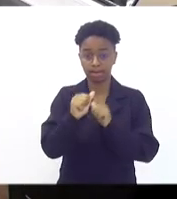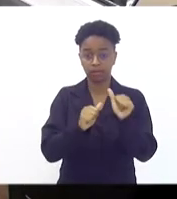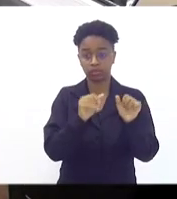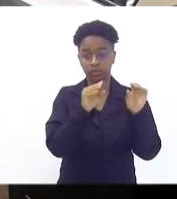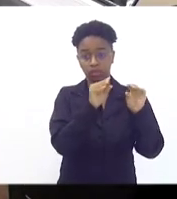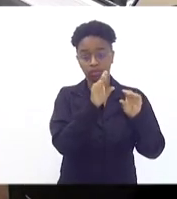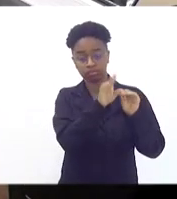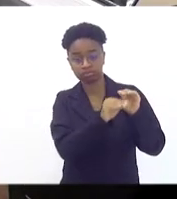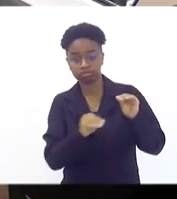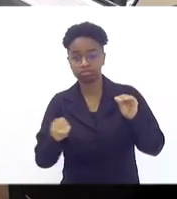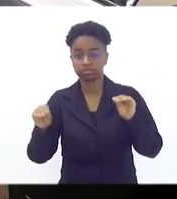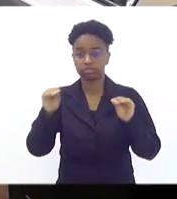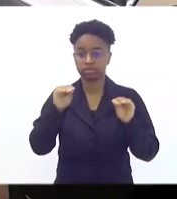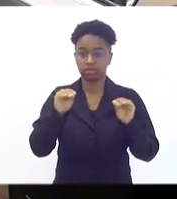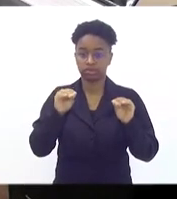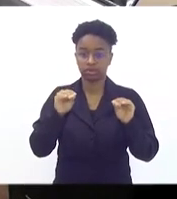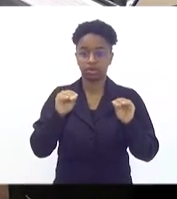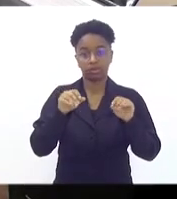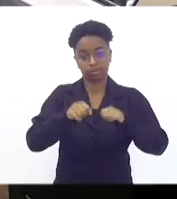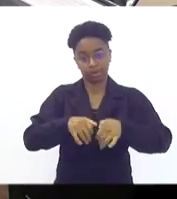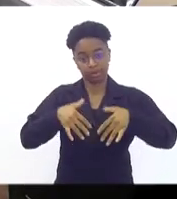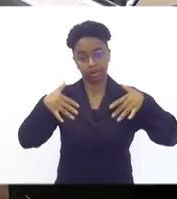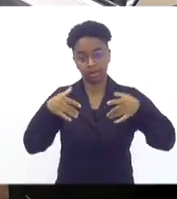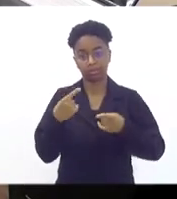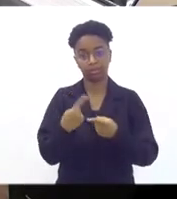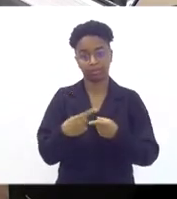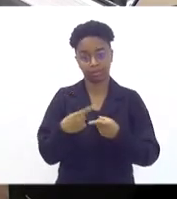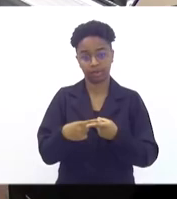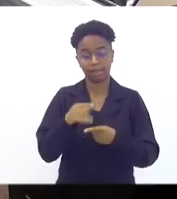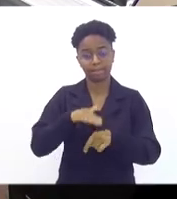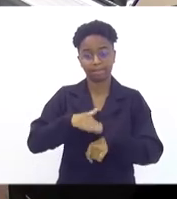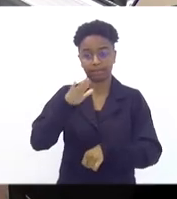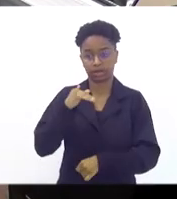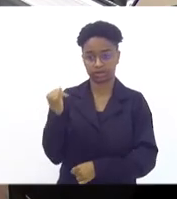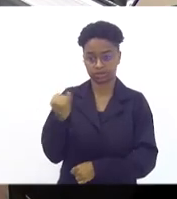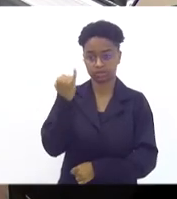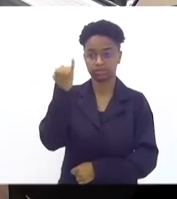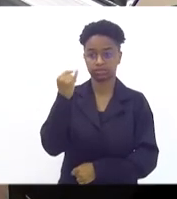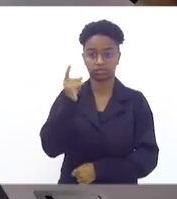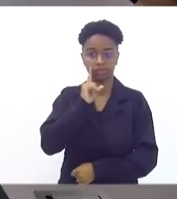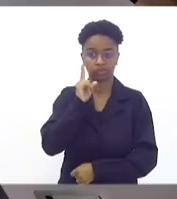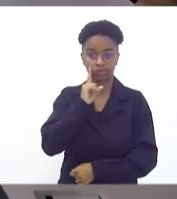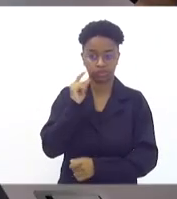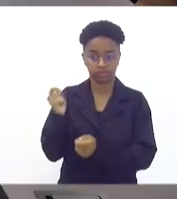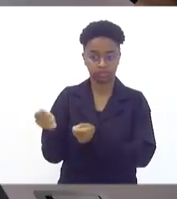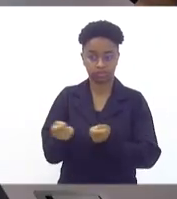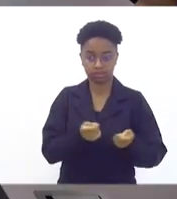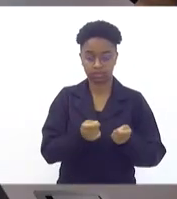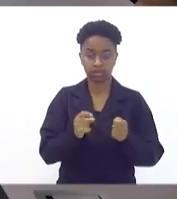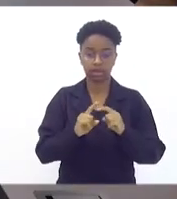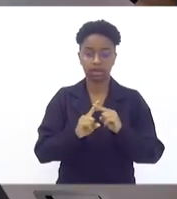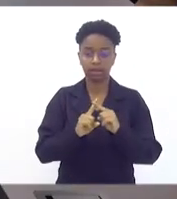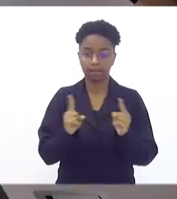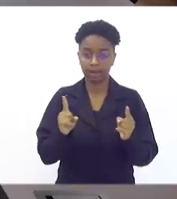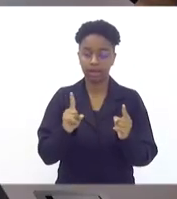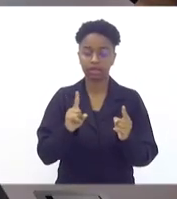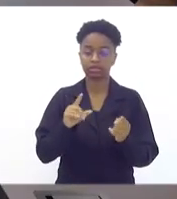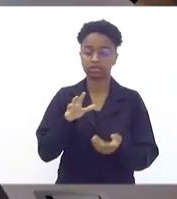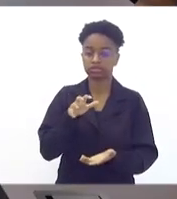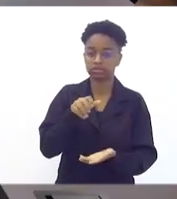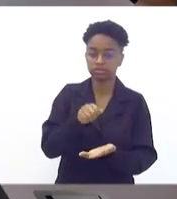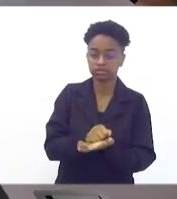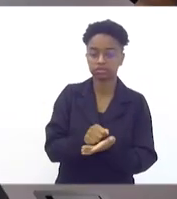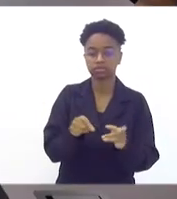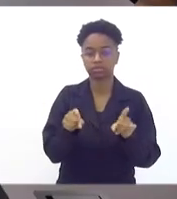televisionar e transmitir o plenário que é a seleção mais importante diariamente mas não deixou de registrar